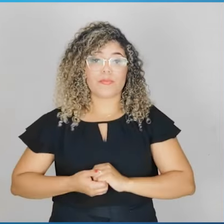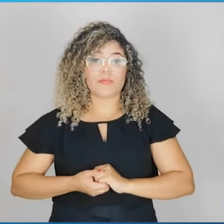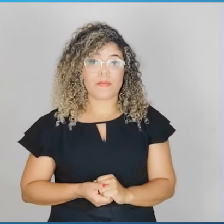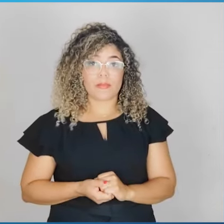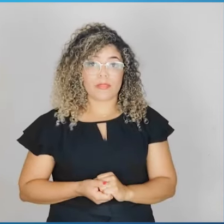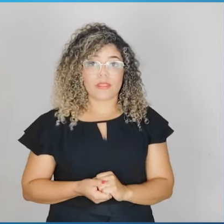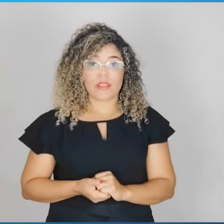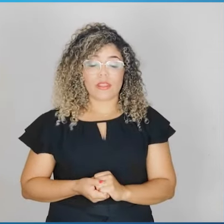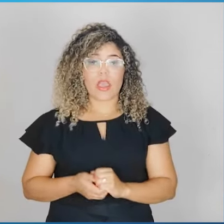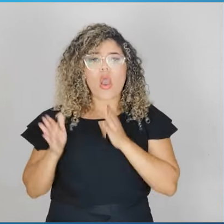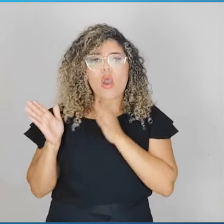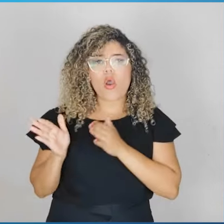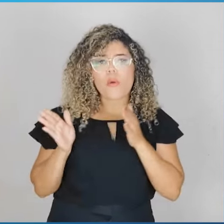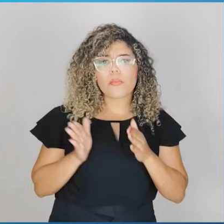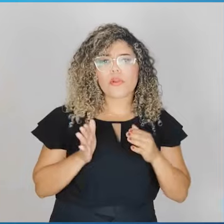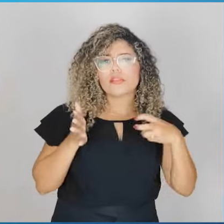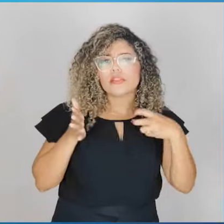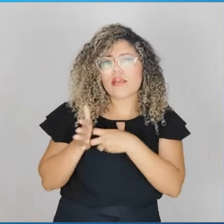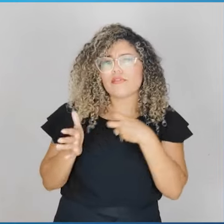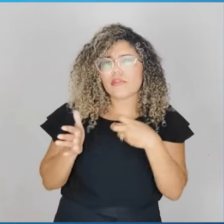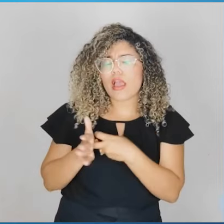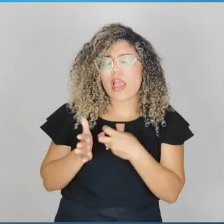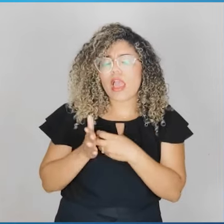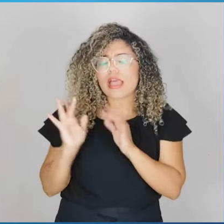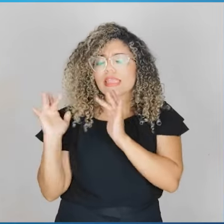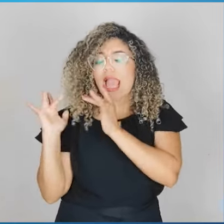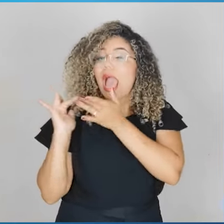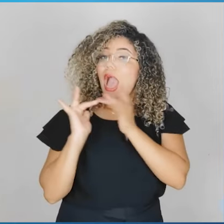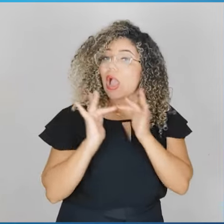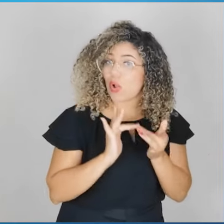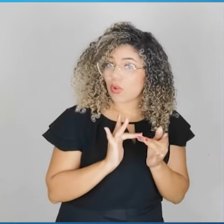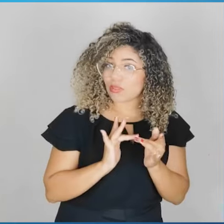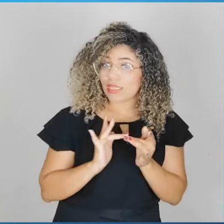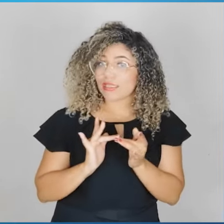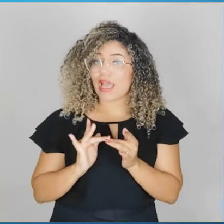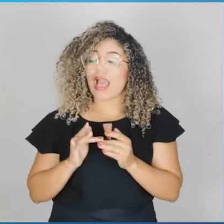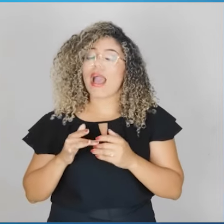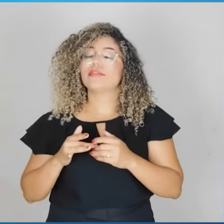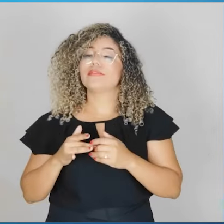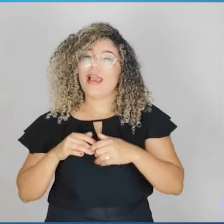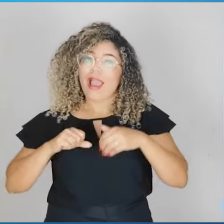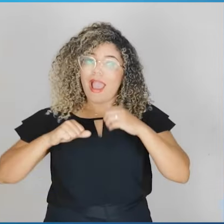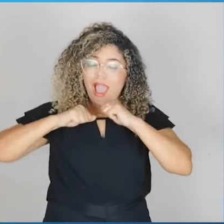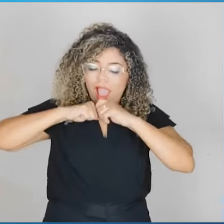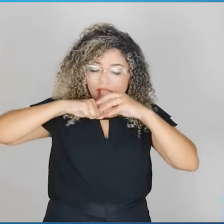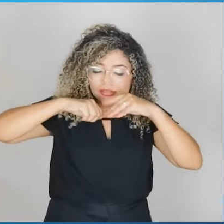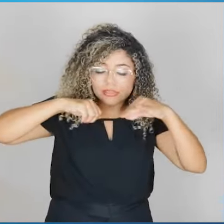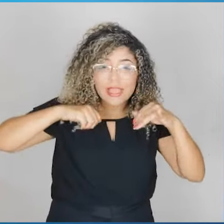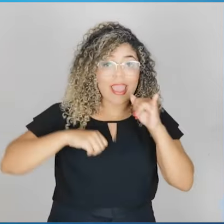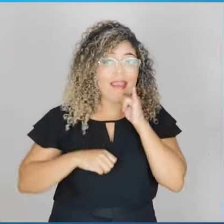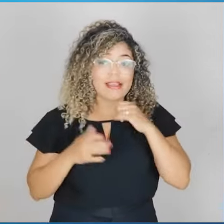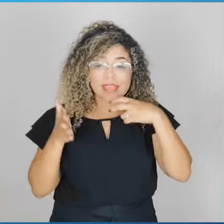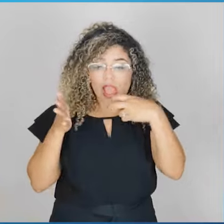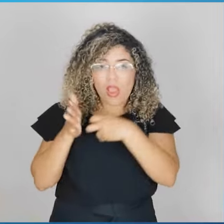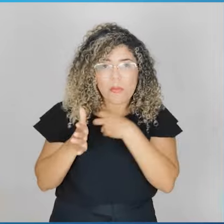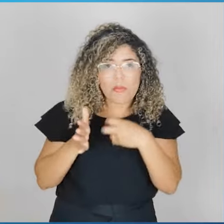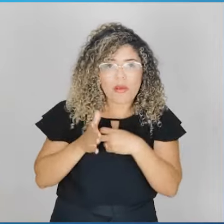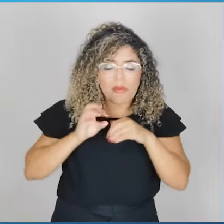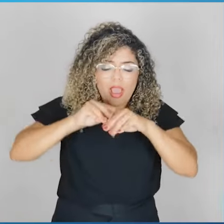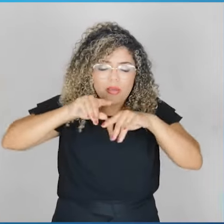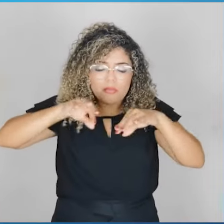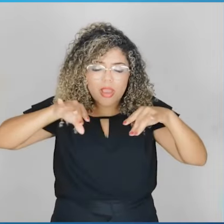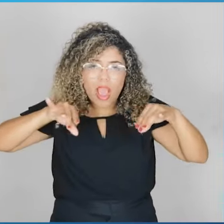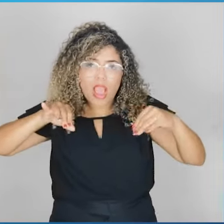O processo de fossilização está diretamente ligado à sedimentação do solo. Fósseis são restos orgânicos